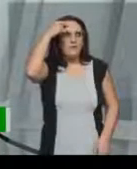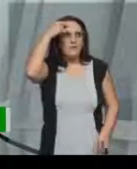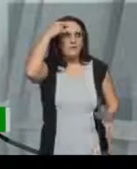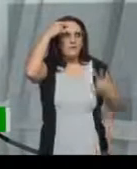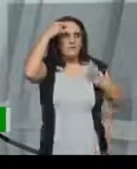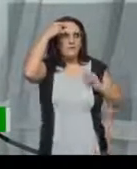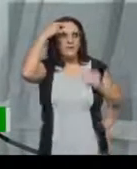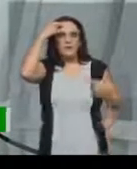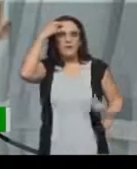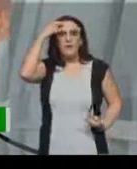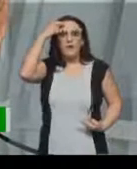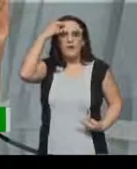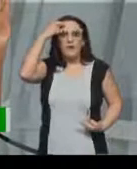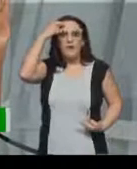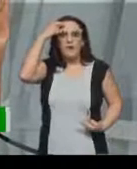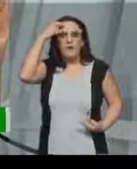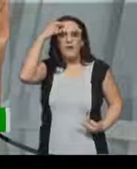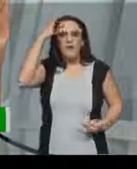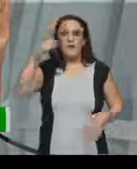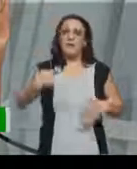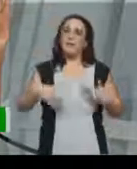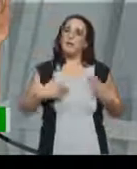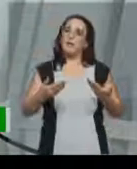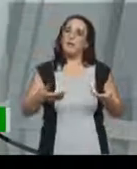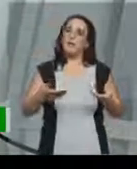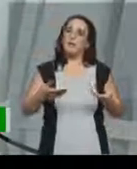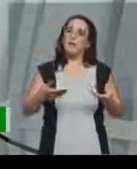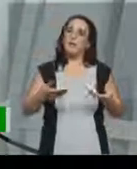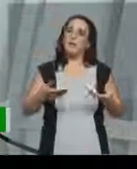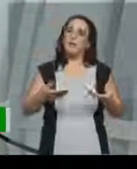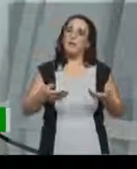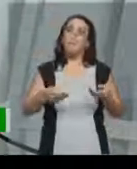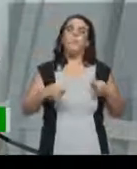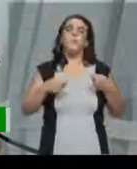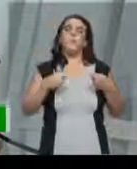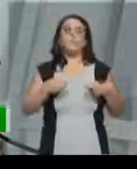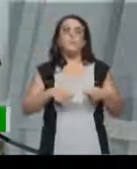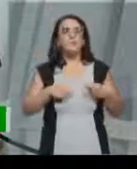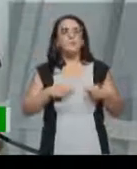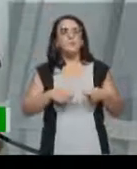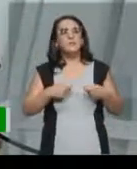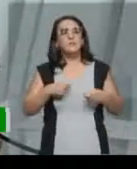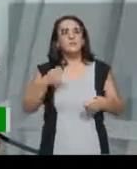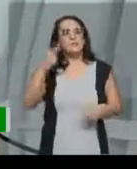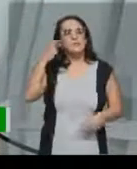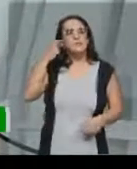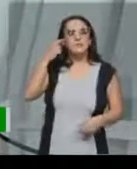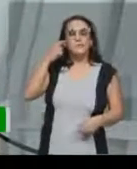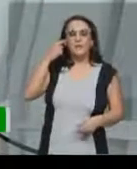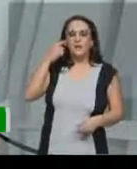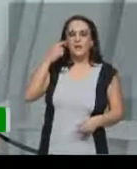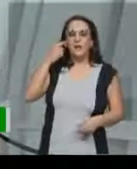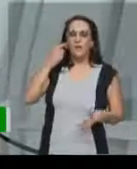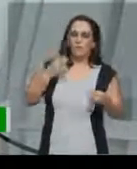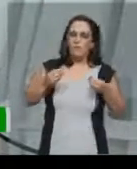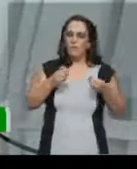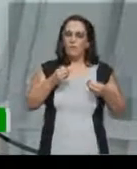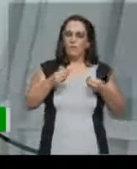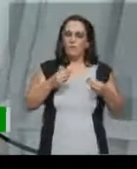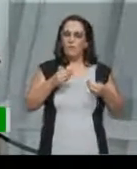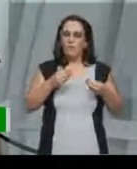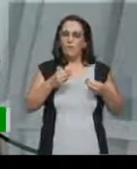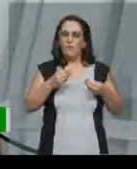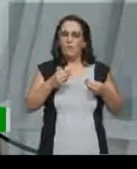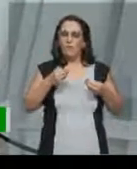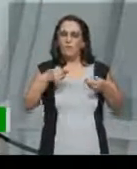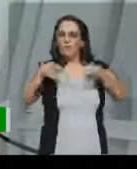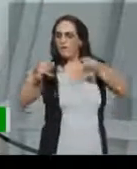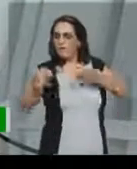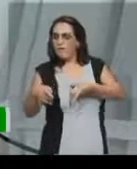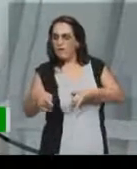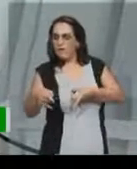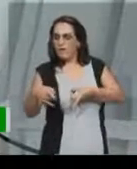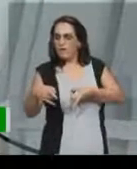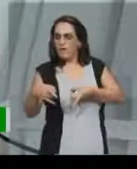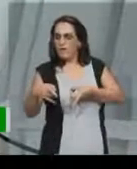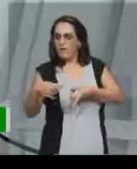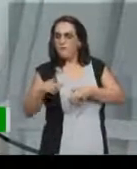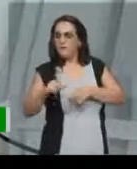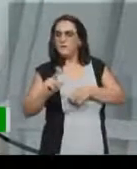que ele precisa, que ele está, né, com a barriga para cima, e ele fica pensando como que ele vai sair da cama, que ele precisa trabalhar, que ele vai